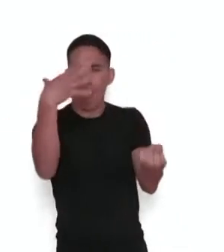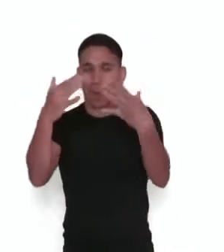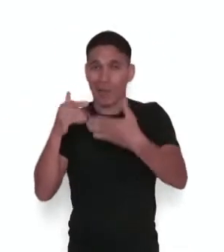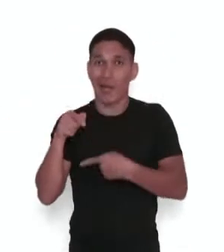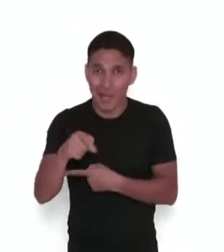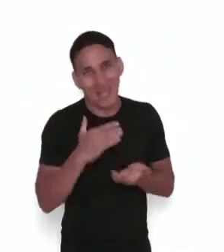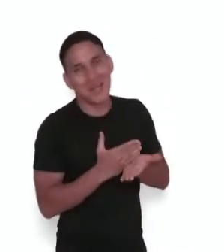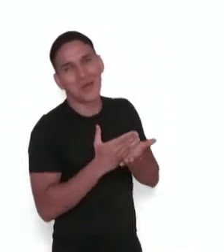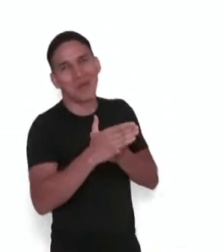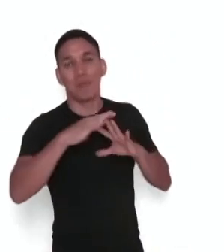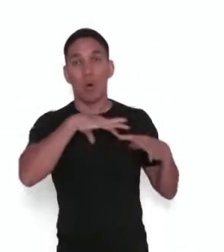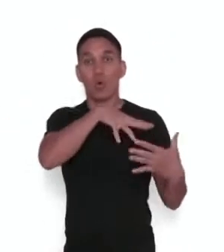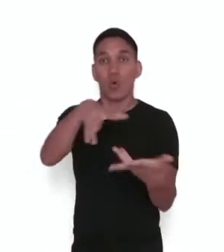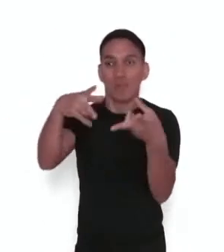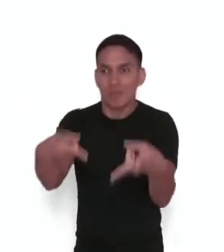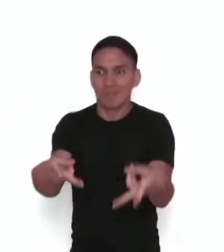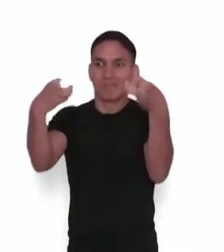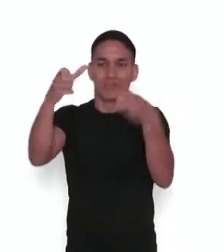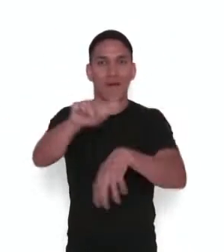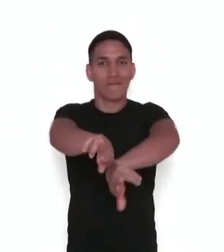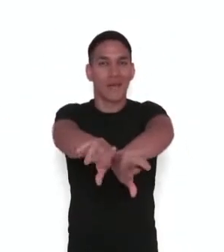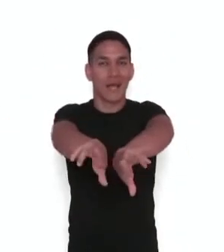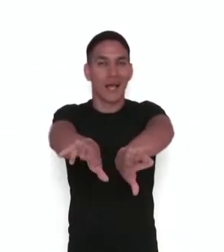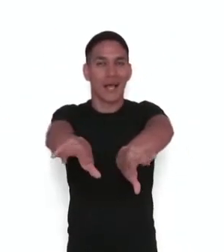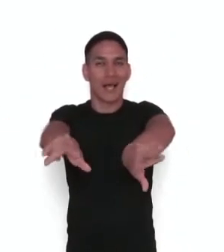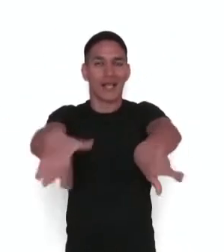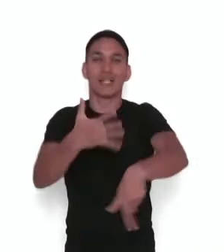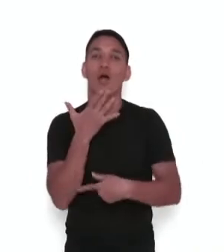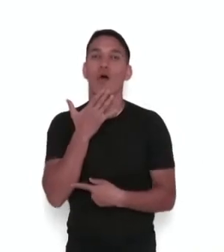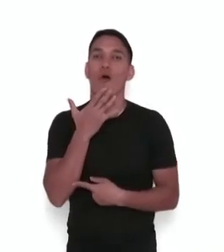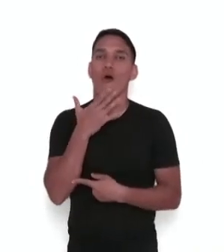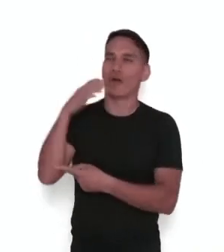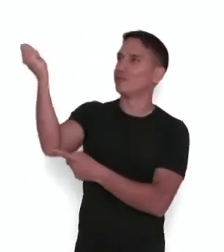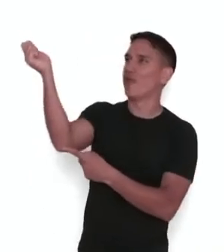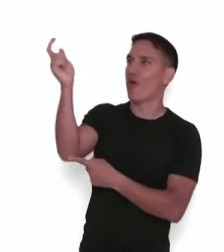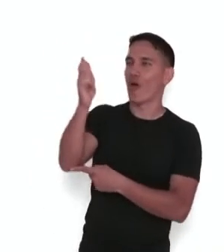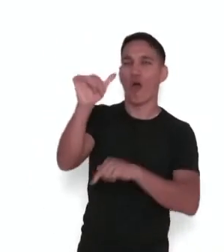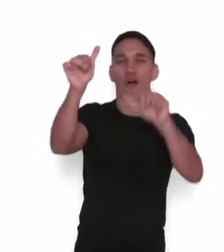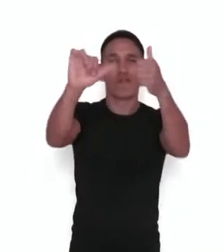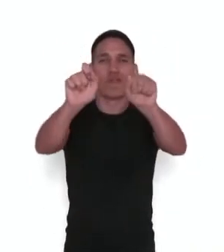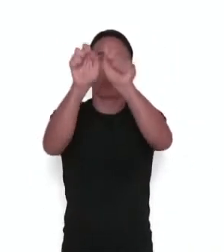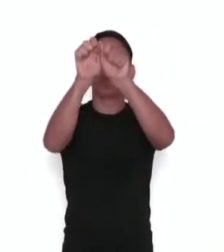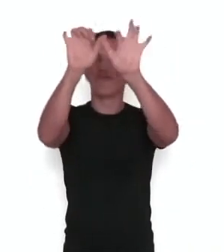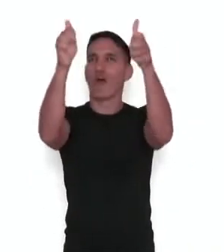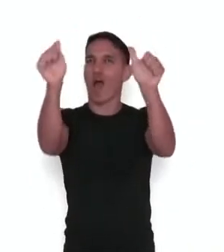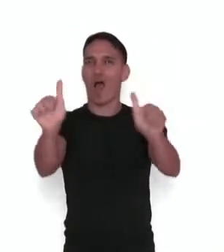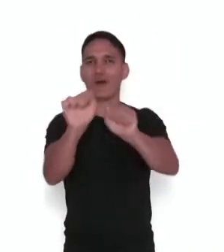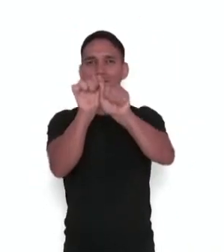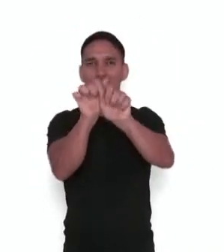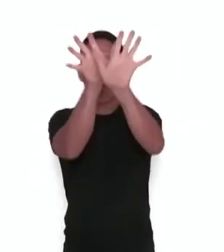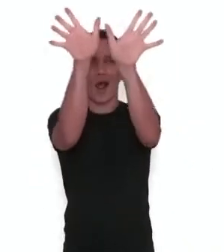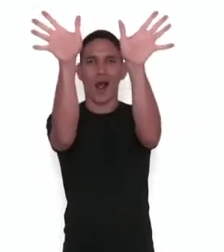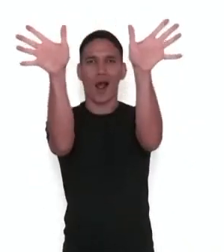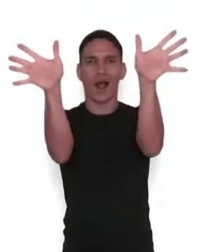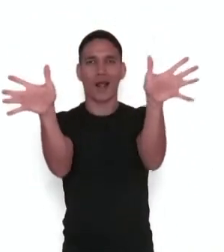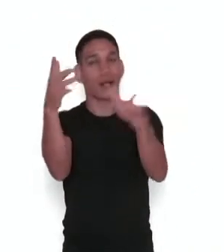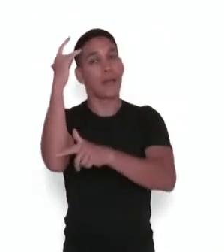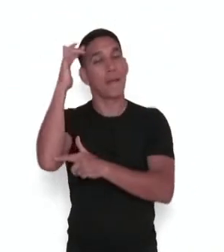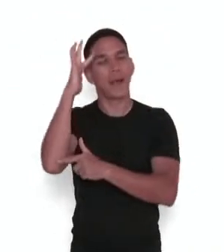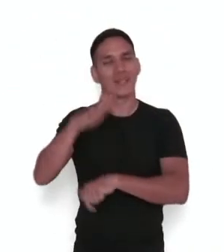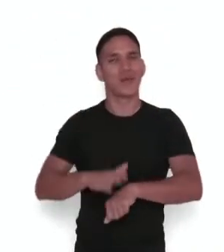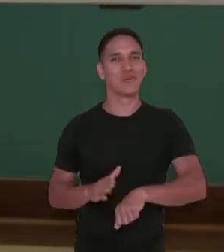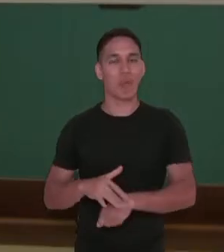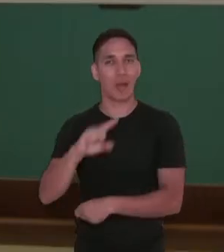daí, o mundo pôde ver muitas luzes explodindo em cores e formas nos céus. Imagine quando,